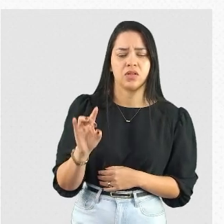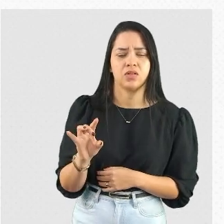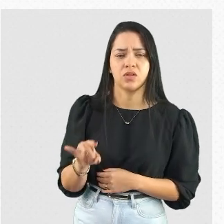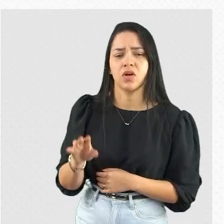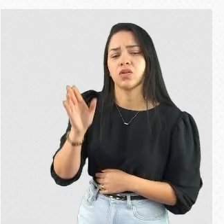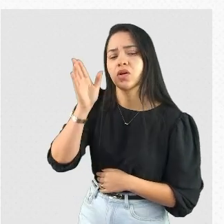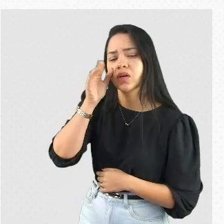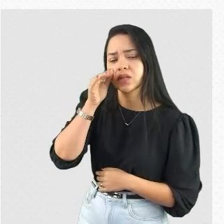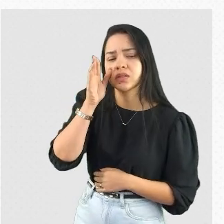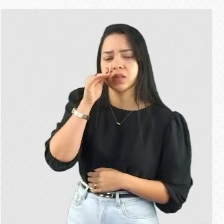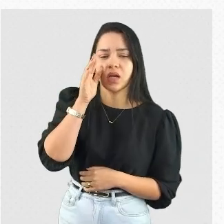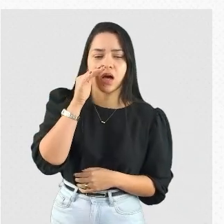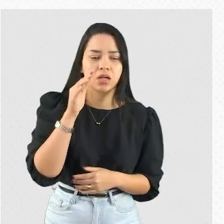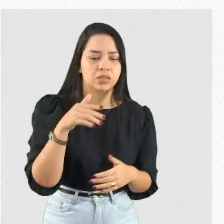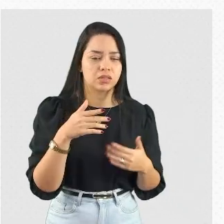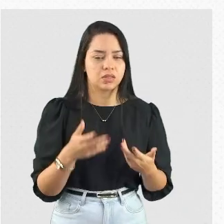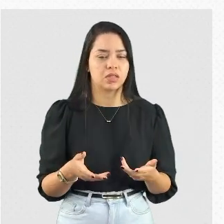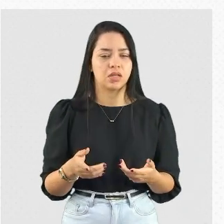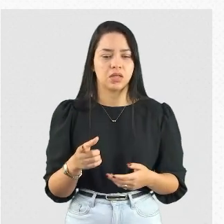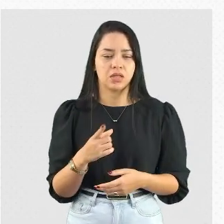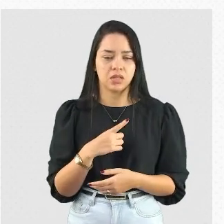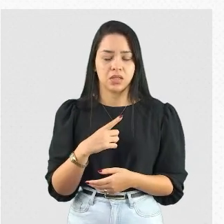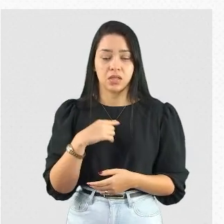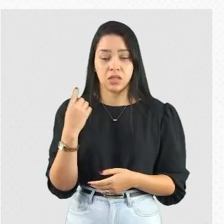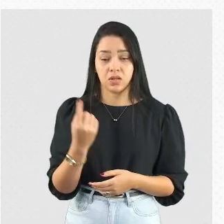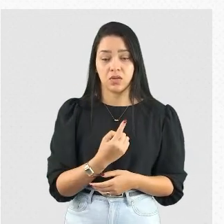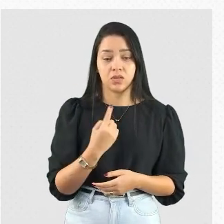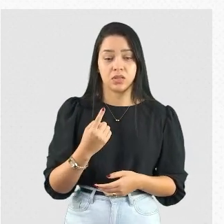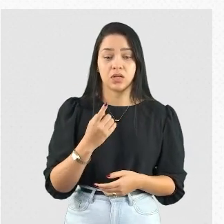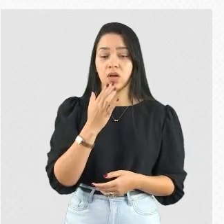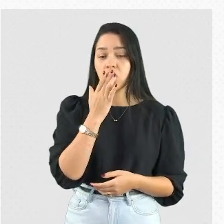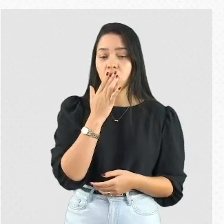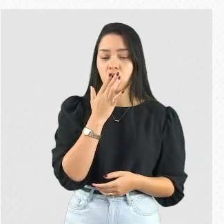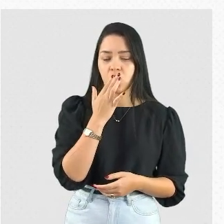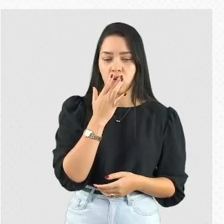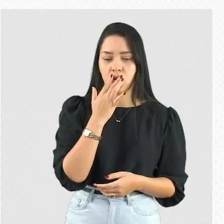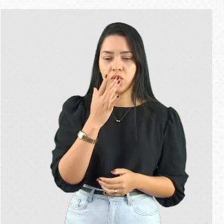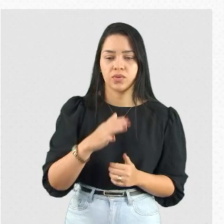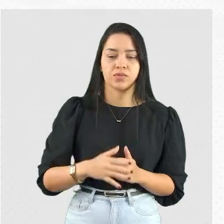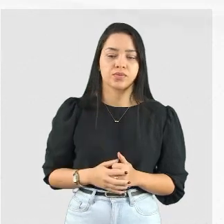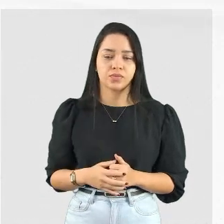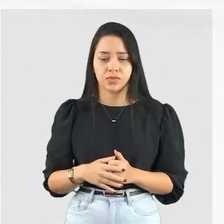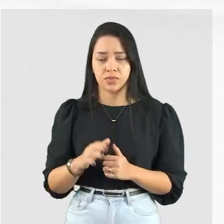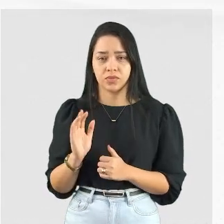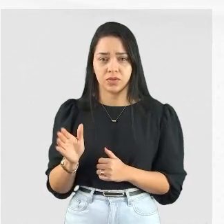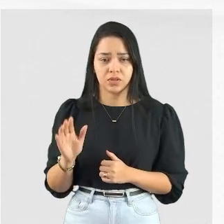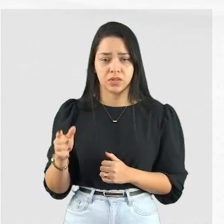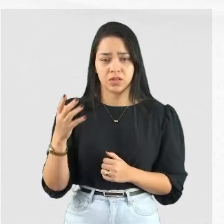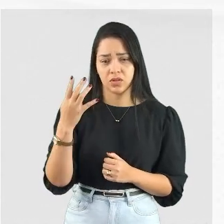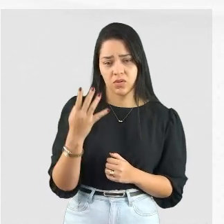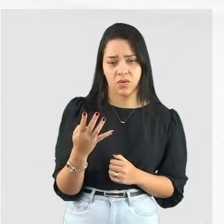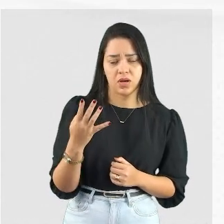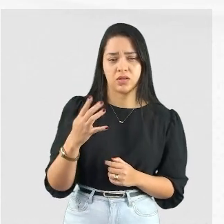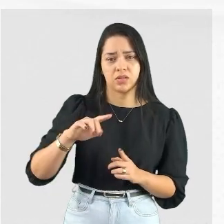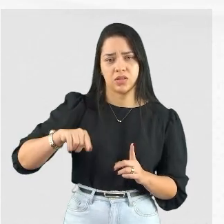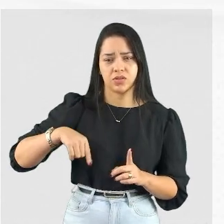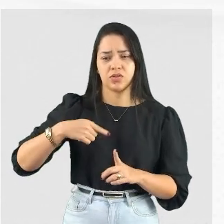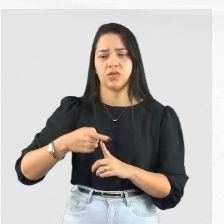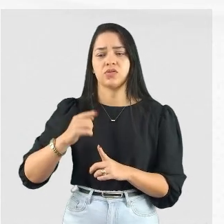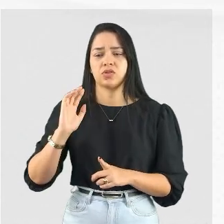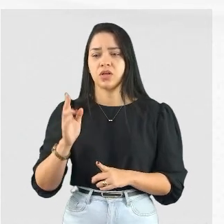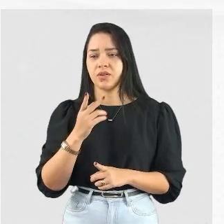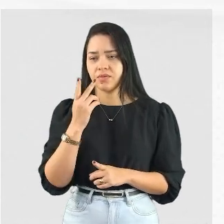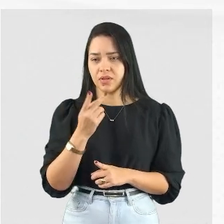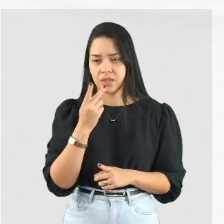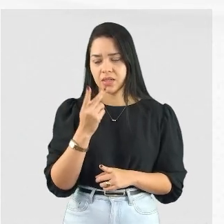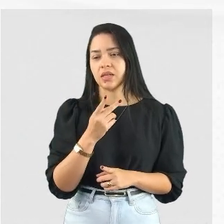de curiosidade mesmo, no caso da nossa cor de pele, né? Nós temos 4 genes aditivos, né? Como eu falei,